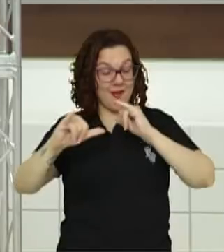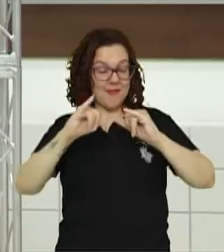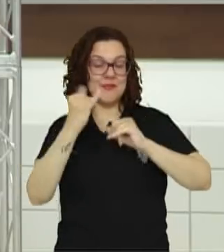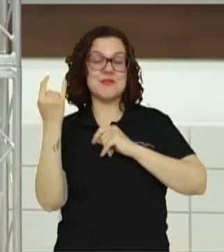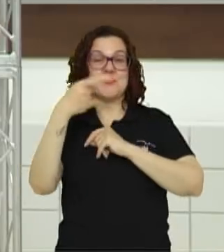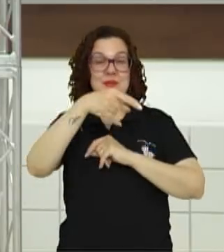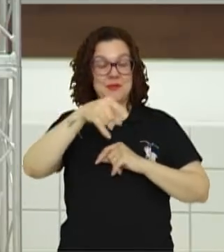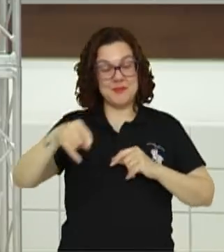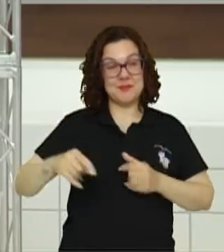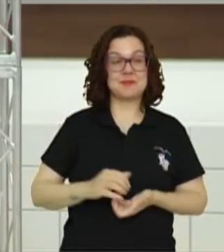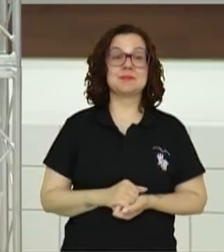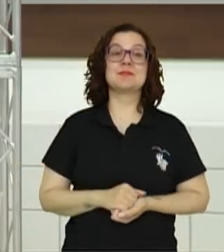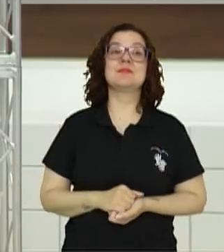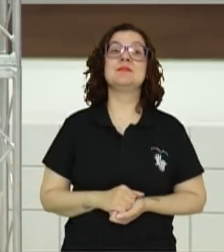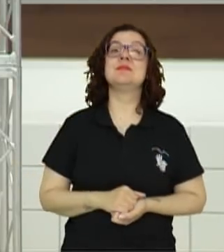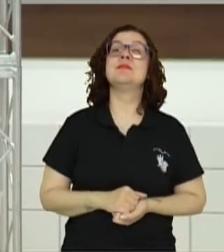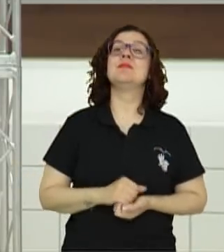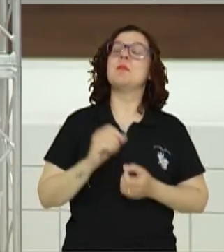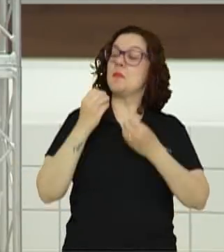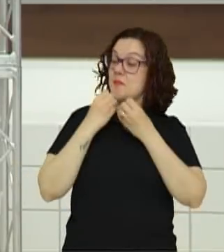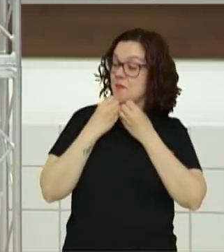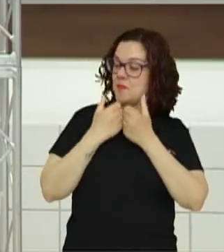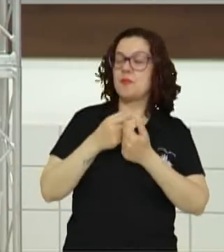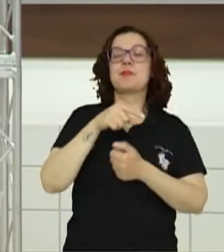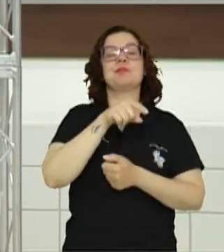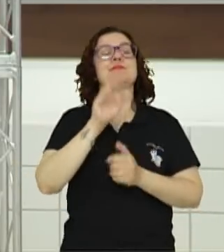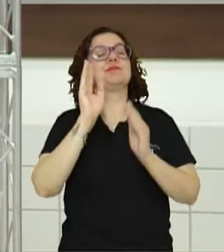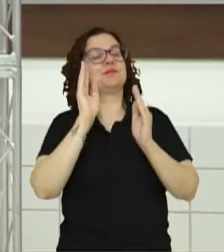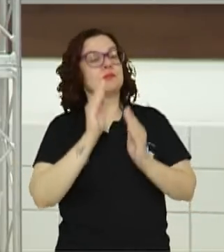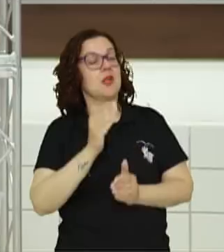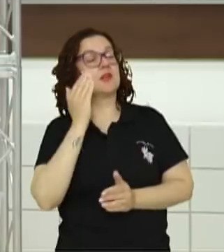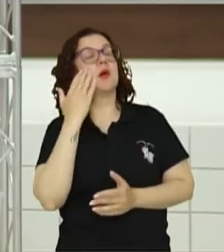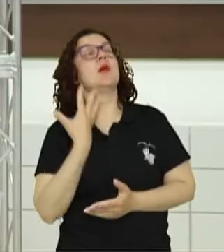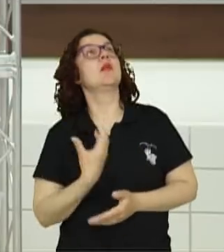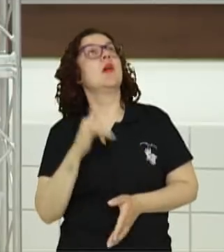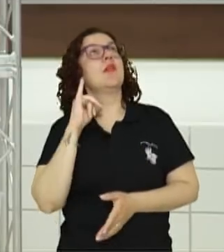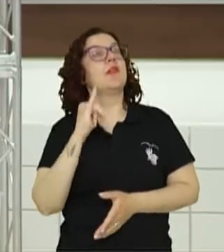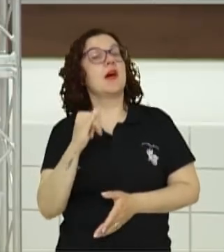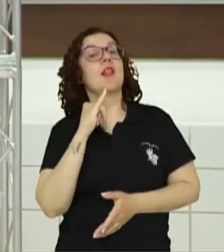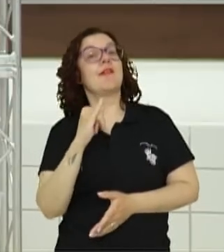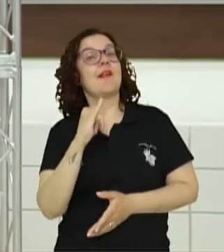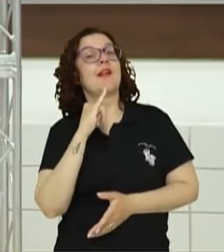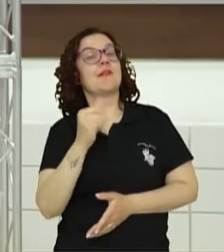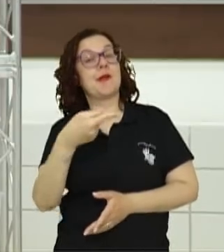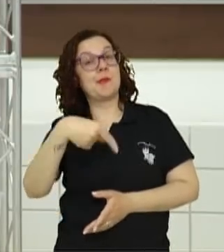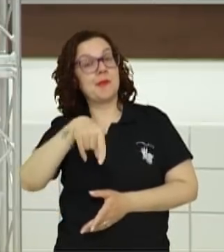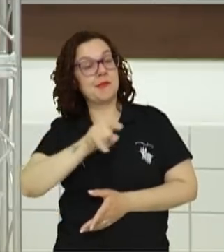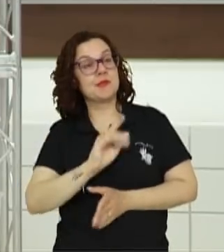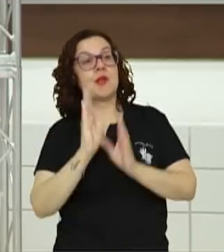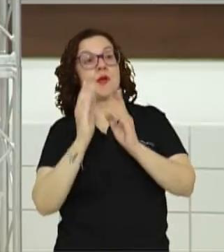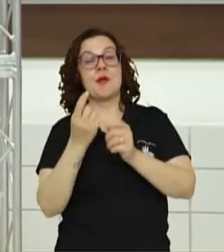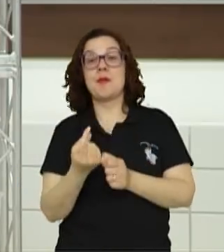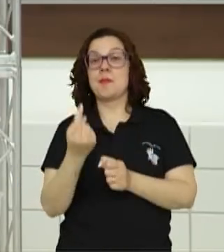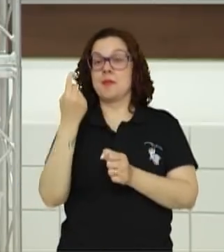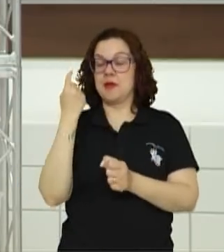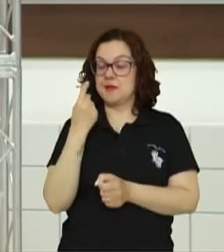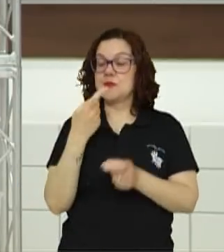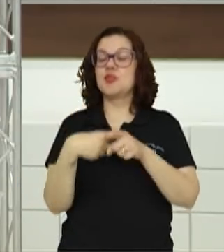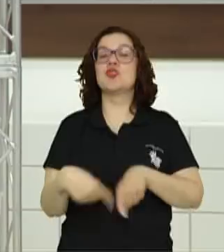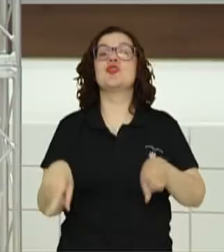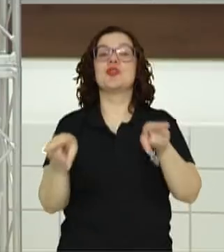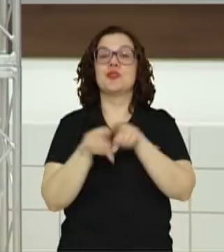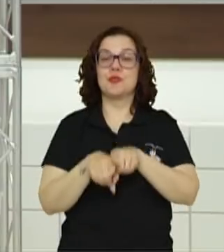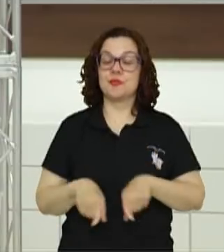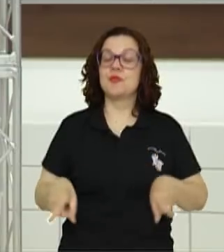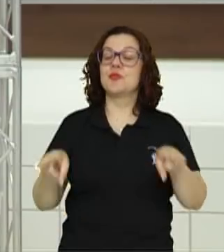para passar para vocês. Bom, já sabem, a gente cansa de falar, mas como a outra professora falou, a gente